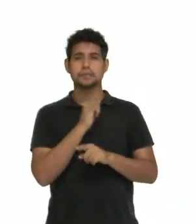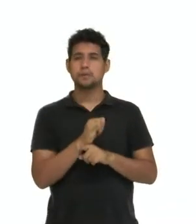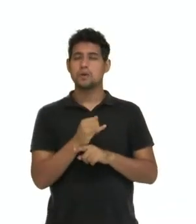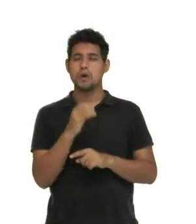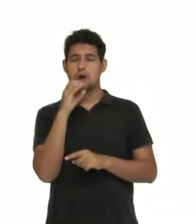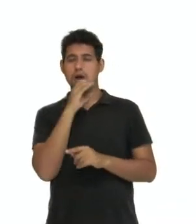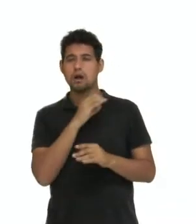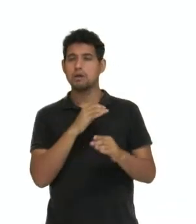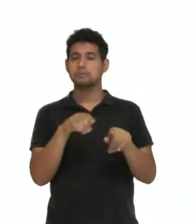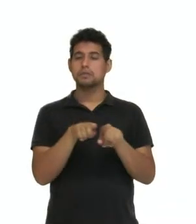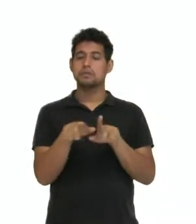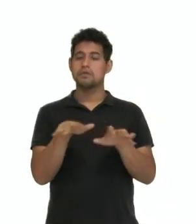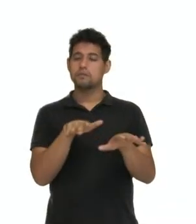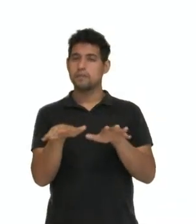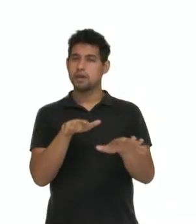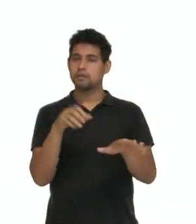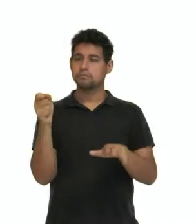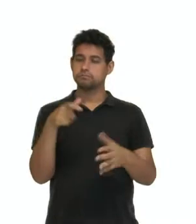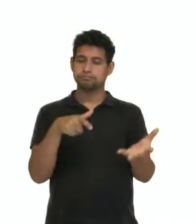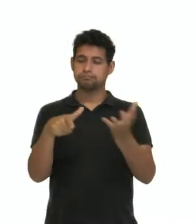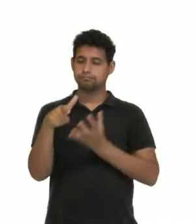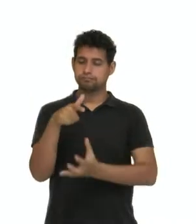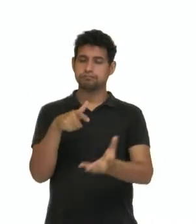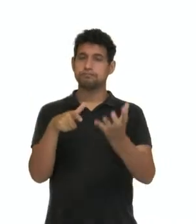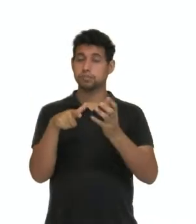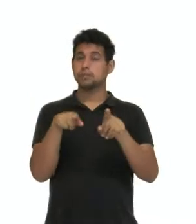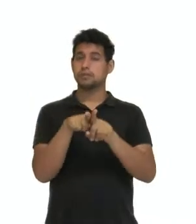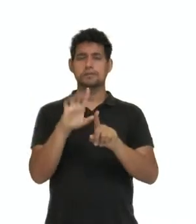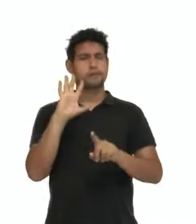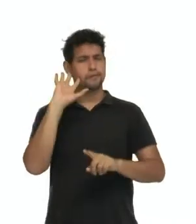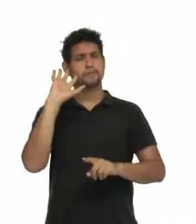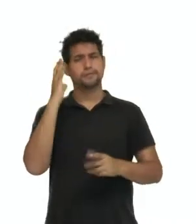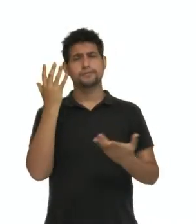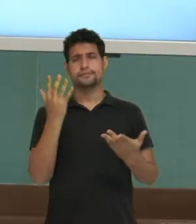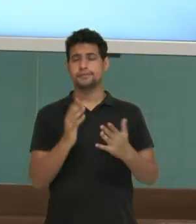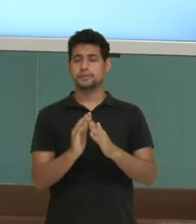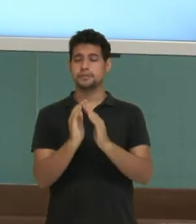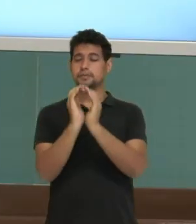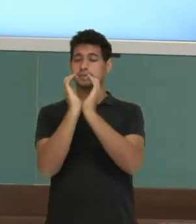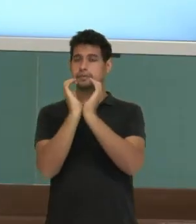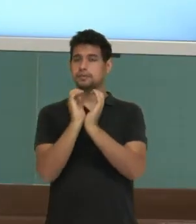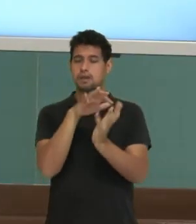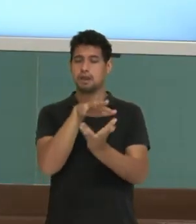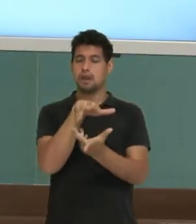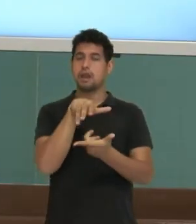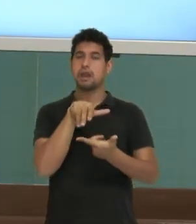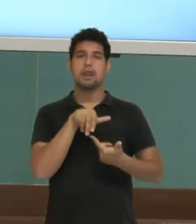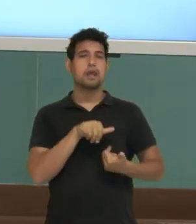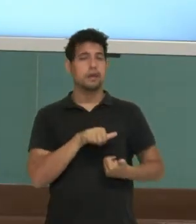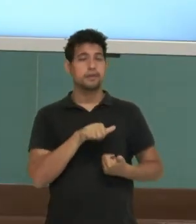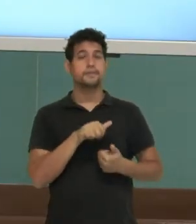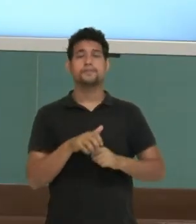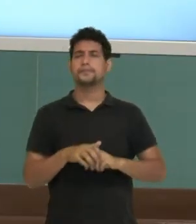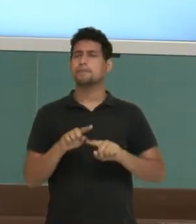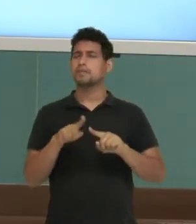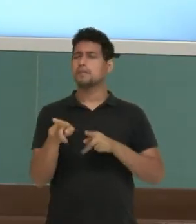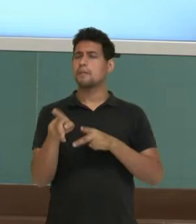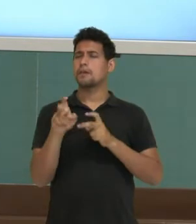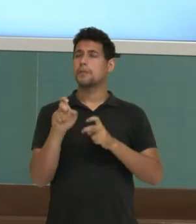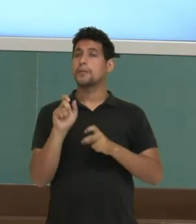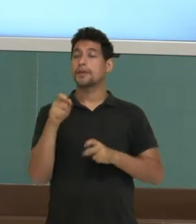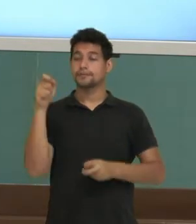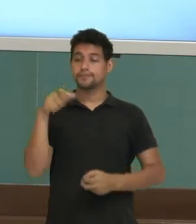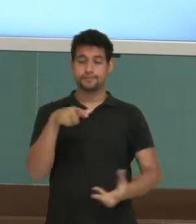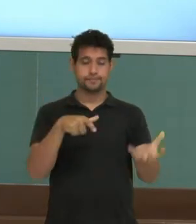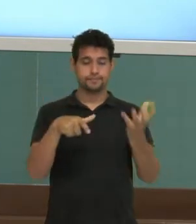o movimento de translação com a inclinação do eixo terrestre. Então percebam que a